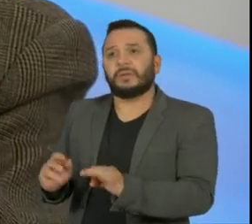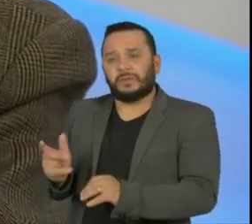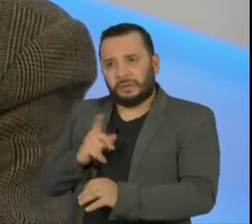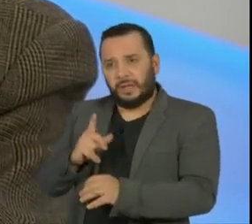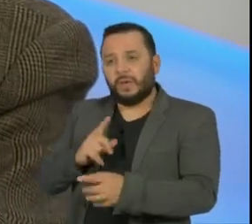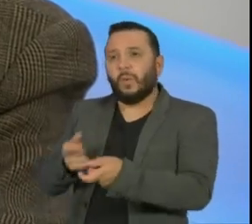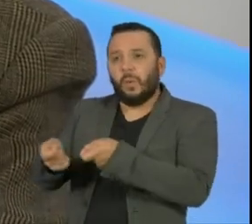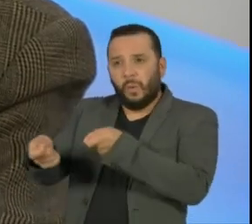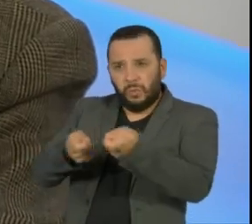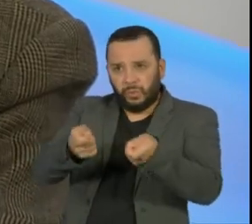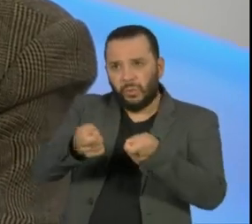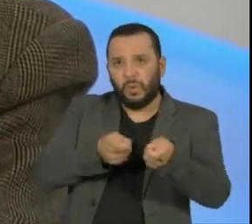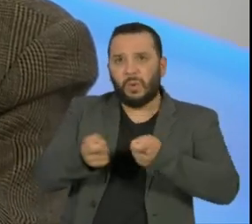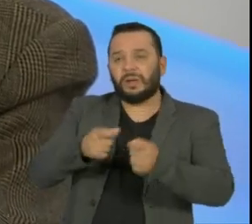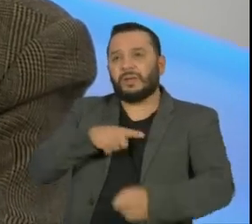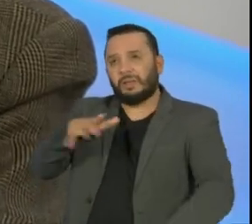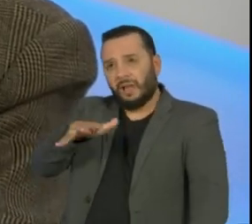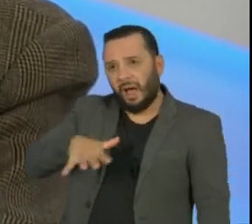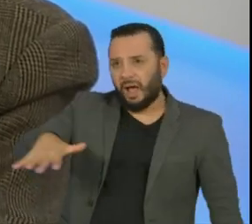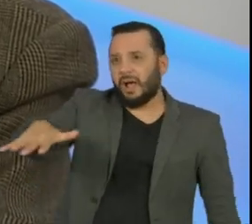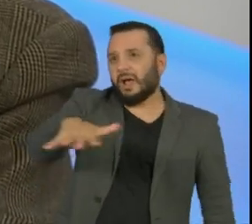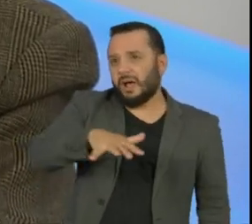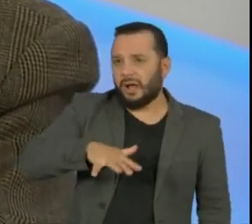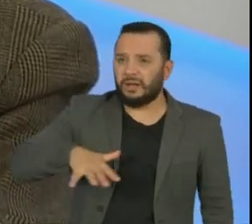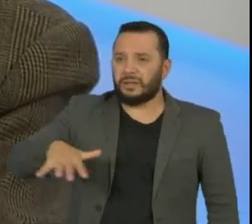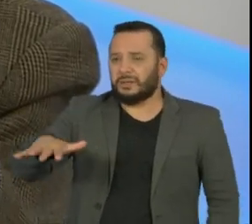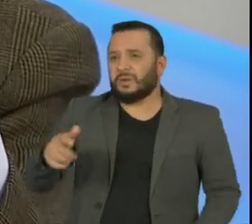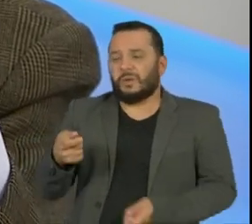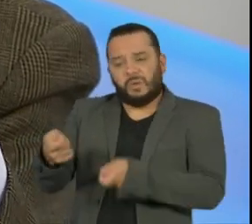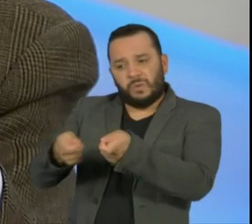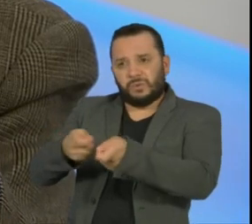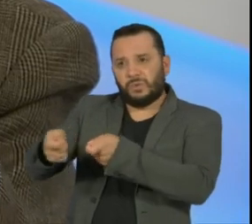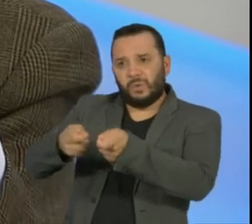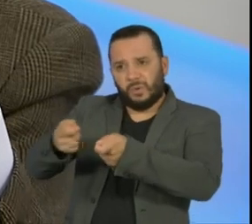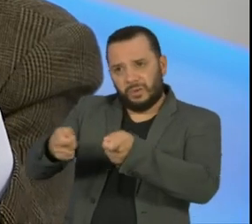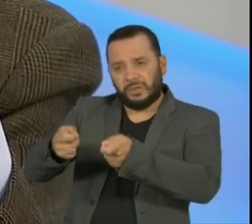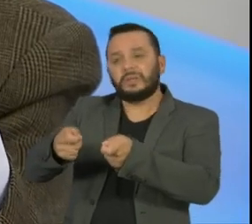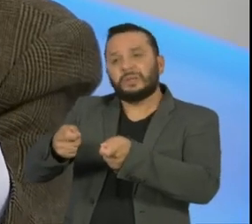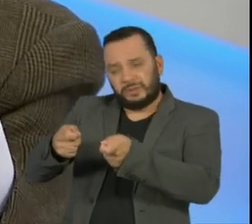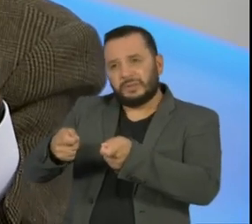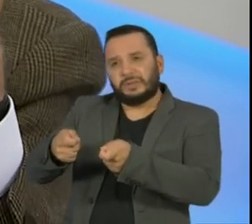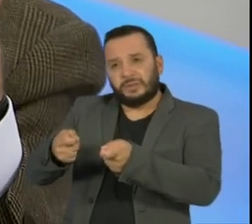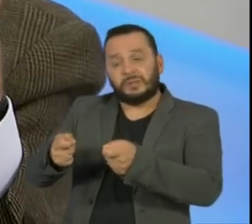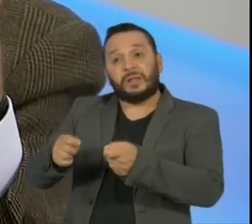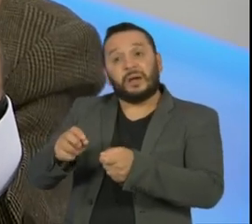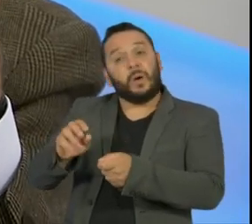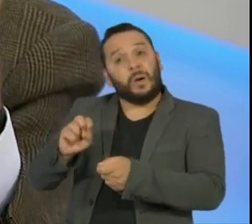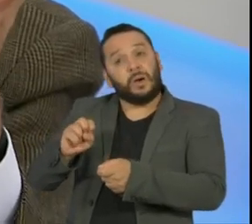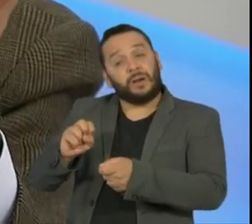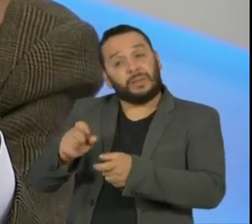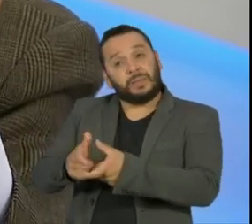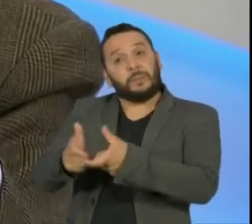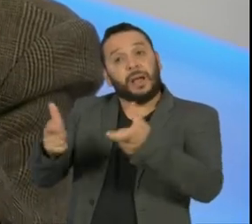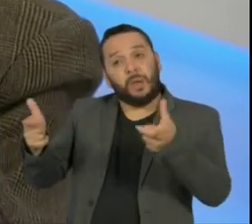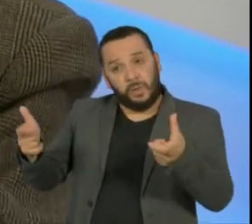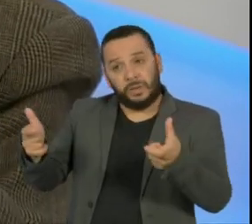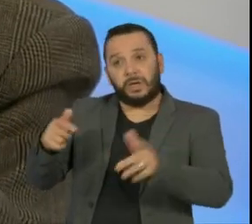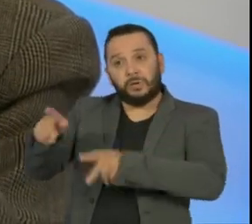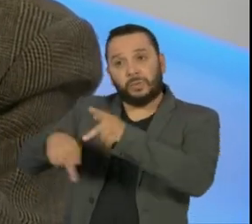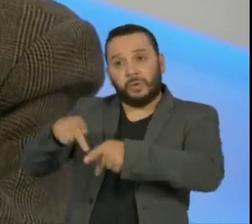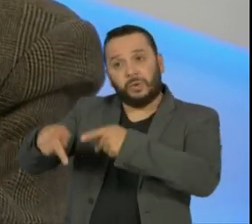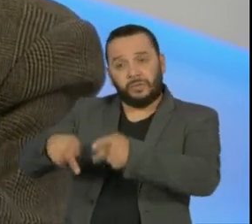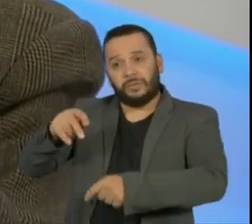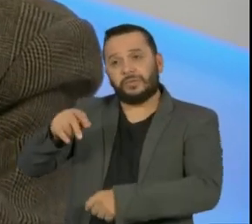controle do território ou tenha pelo menos um controle e uma presença significativa no país